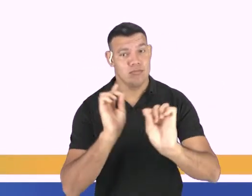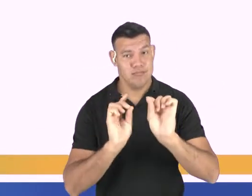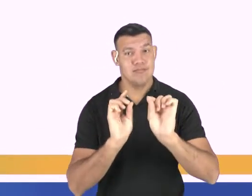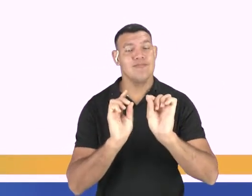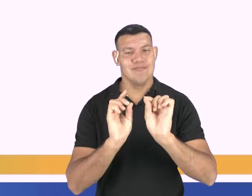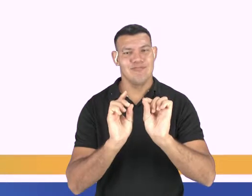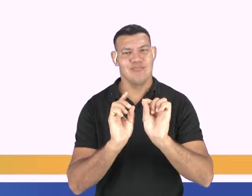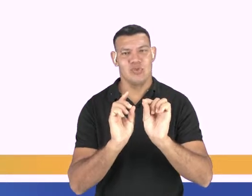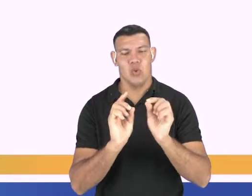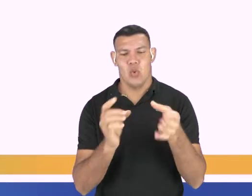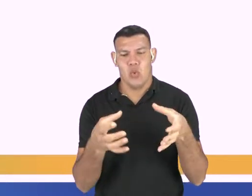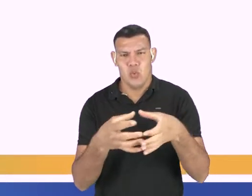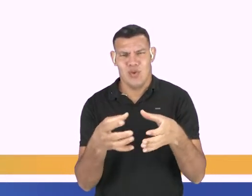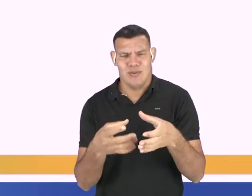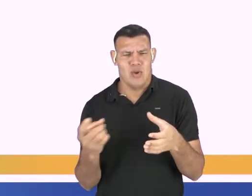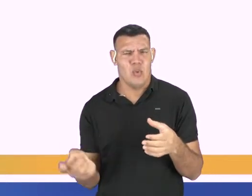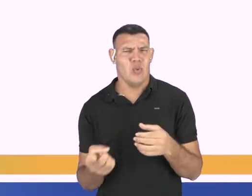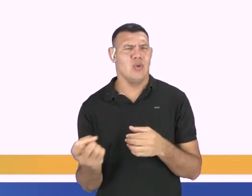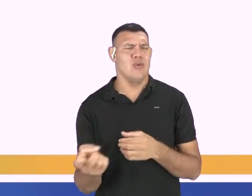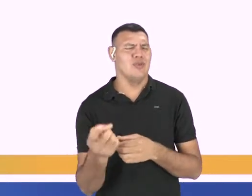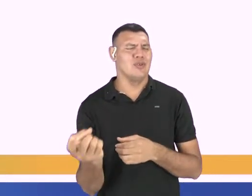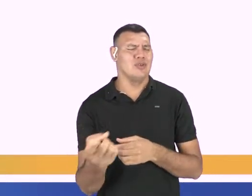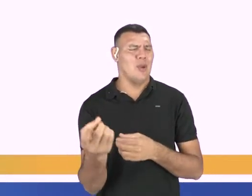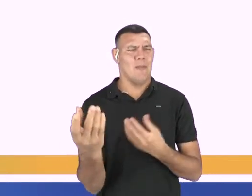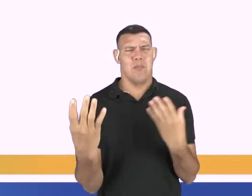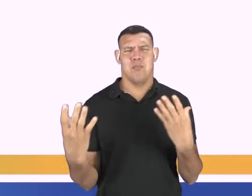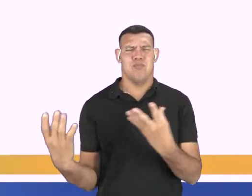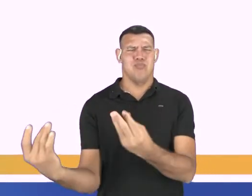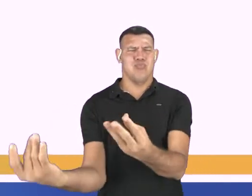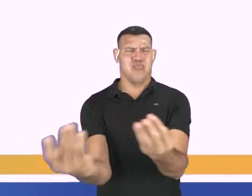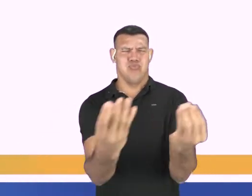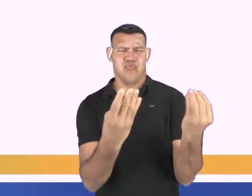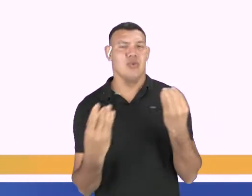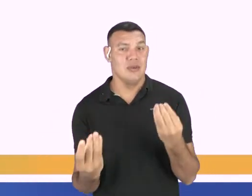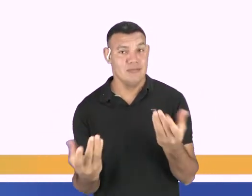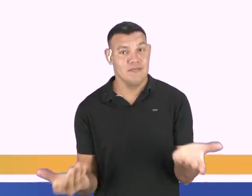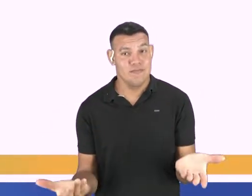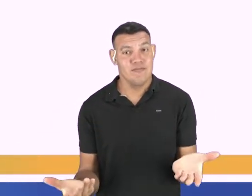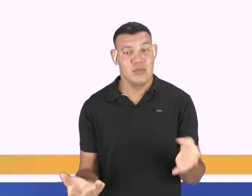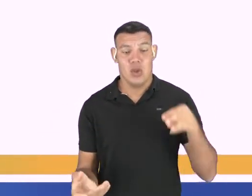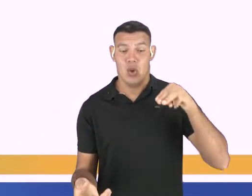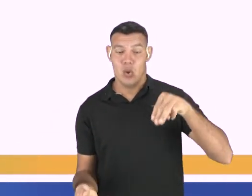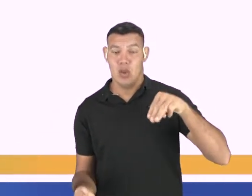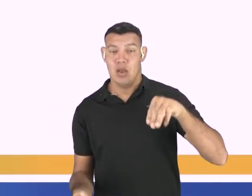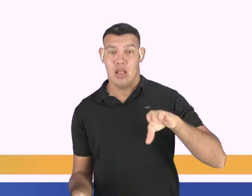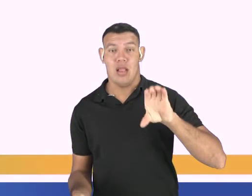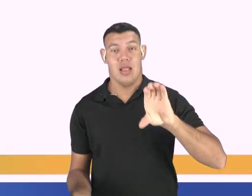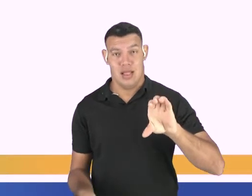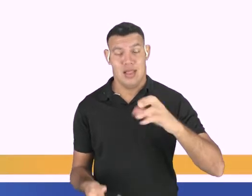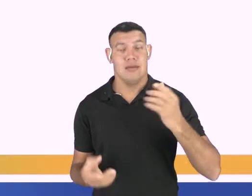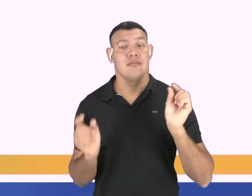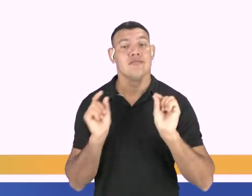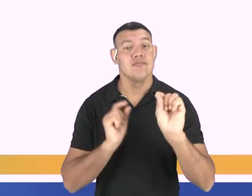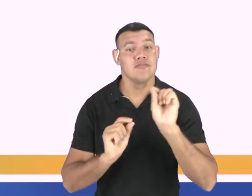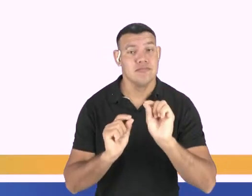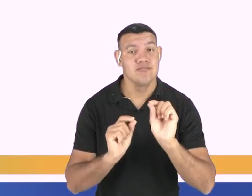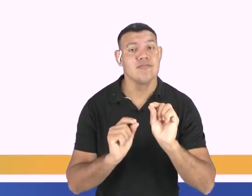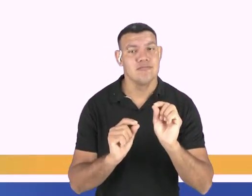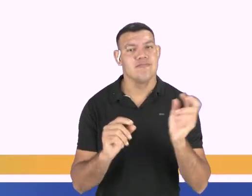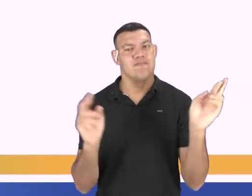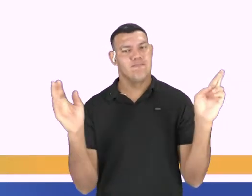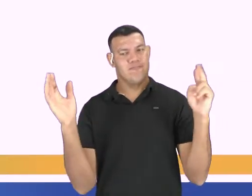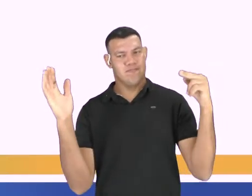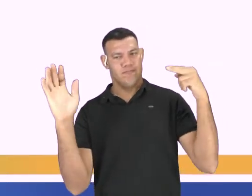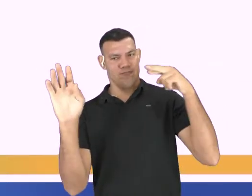conjunto infinito, né? Porque são infinitos os múltiplos de um número. E o mínimo múltiplo comum, que é o MMC,